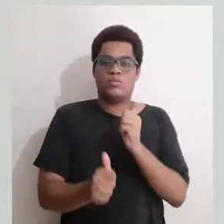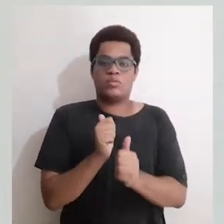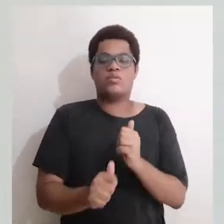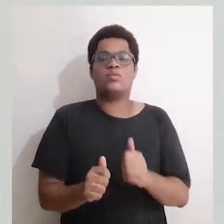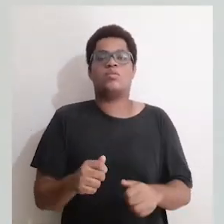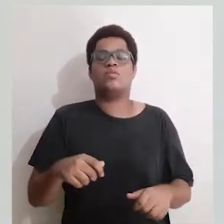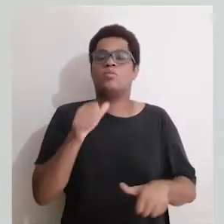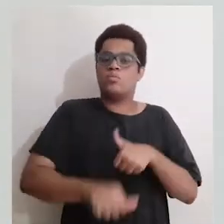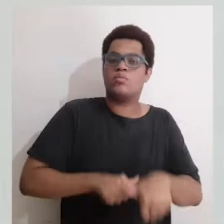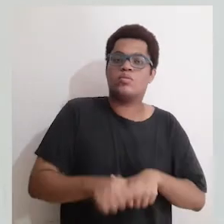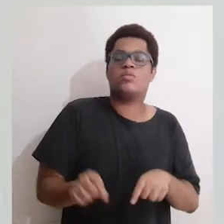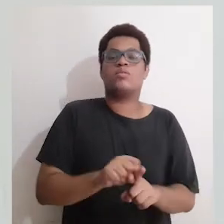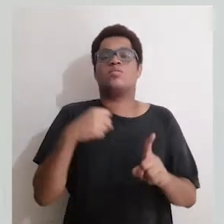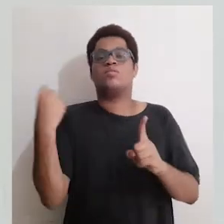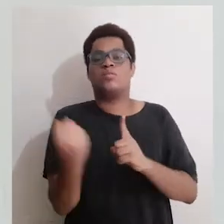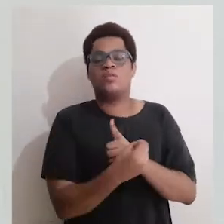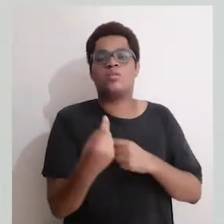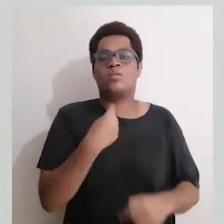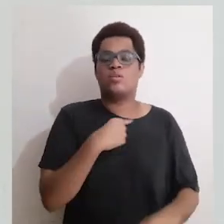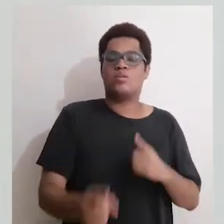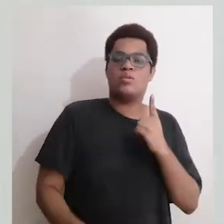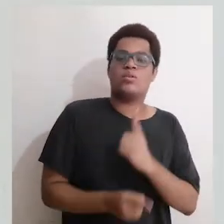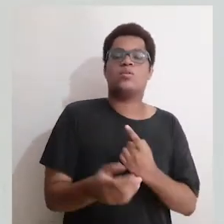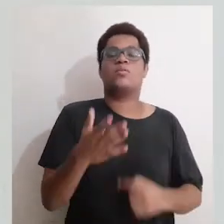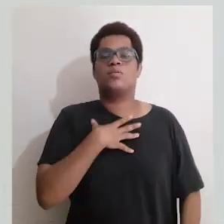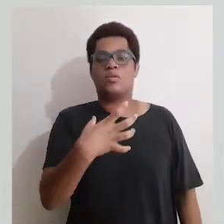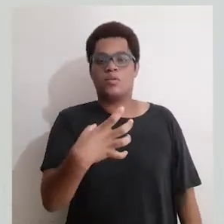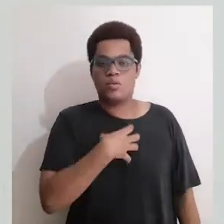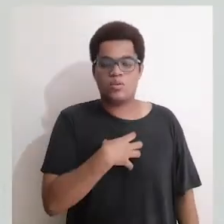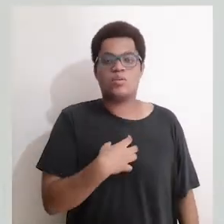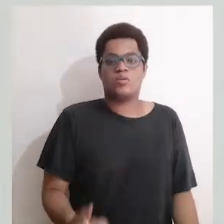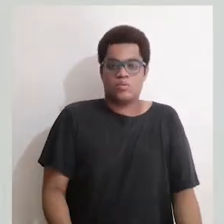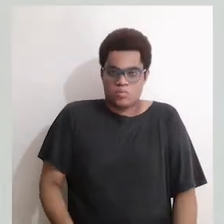eu encontrei a minha forma de me engajar